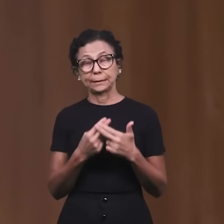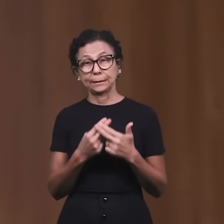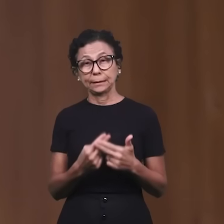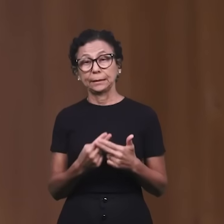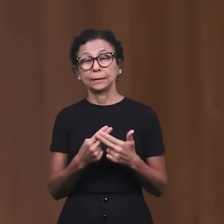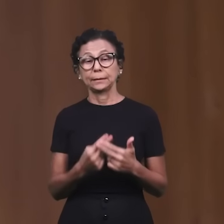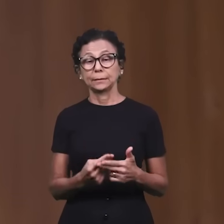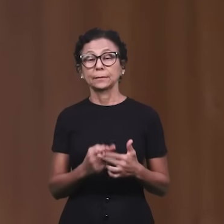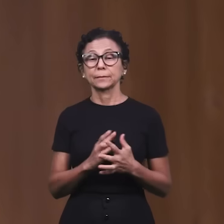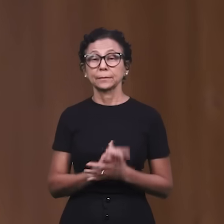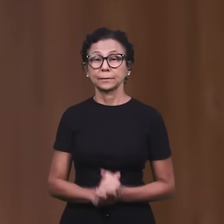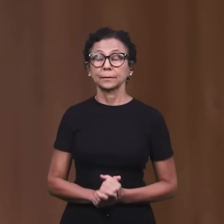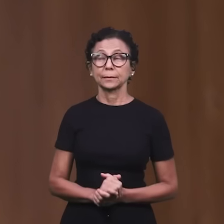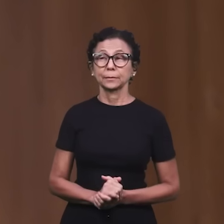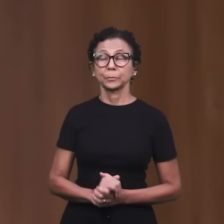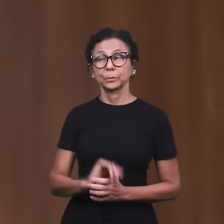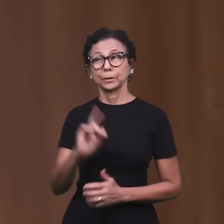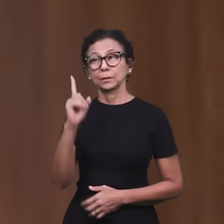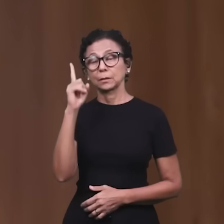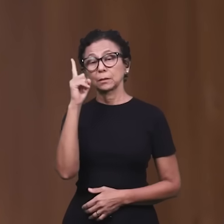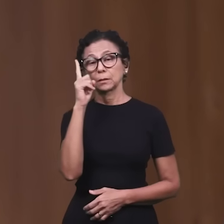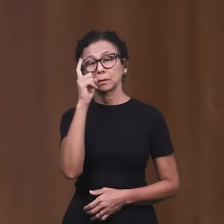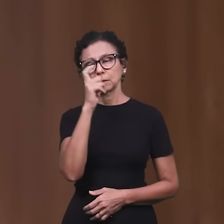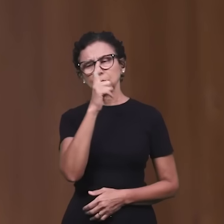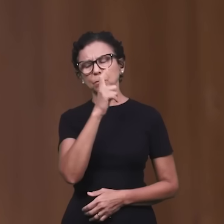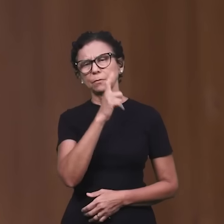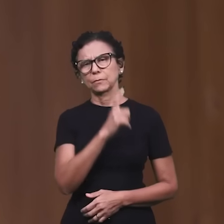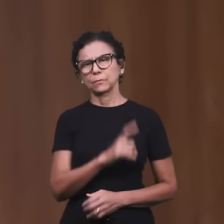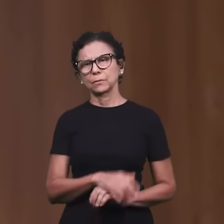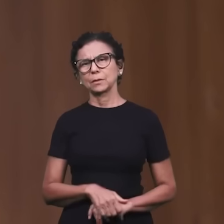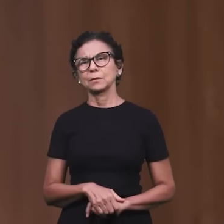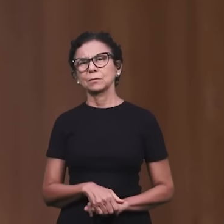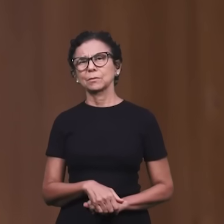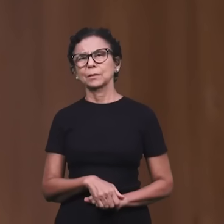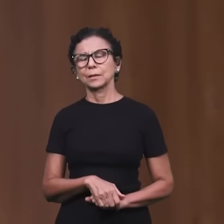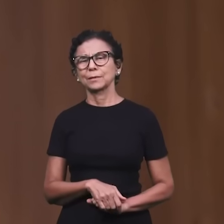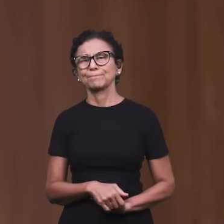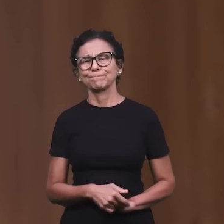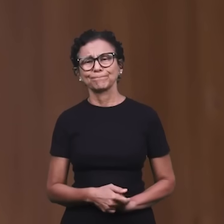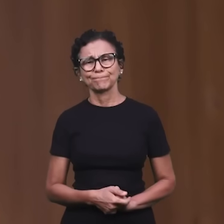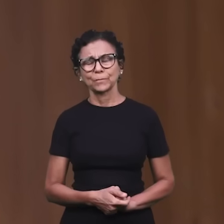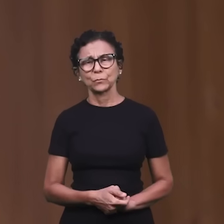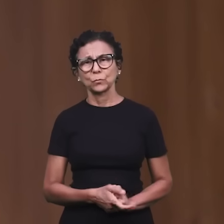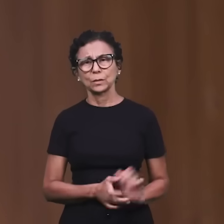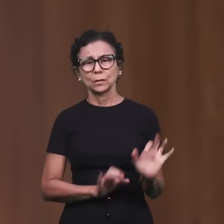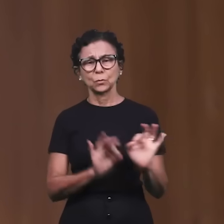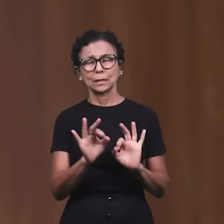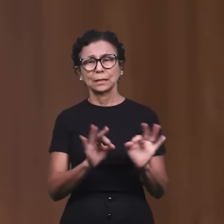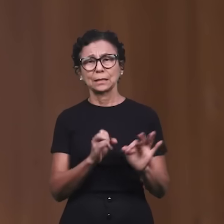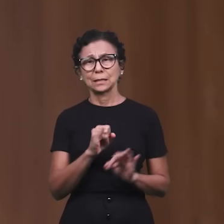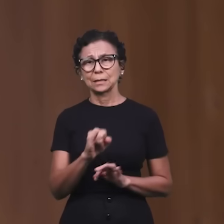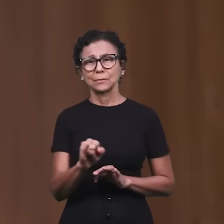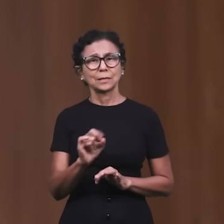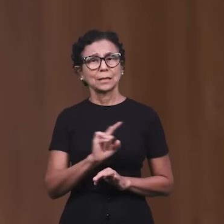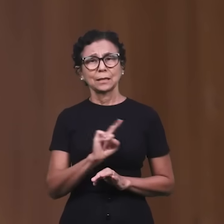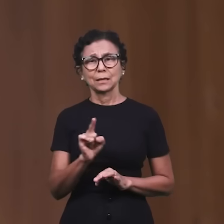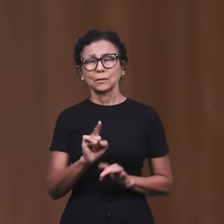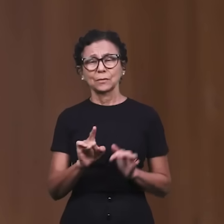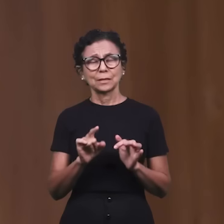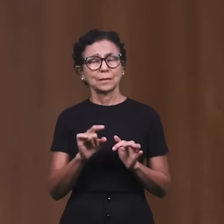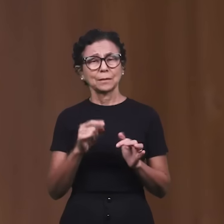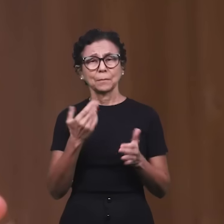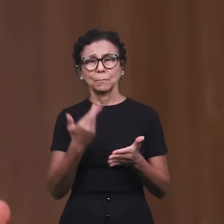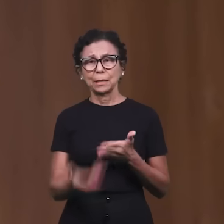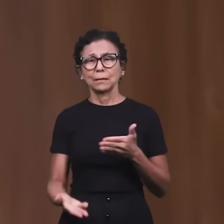linha muito também, muito difícil de não... Só pelo Espírito que não passa. Que se você não tiver no Espírito, você vai passar. Você